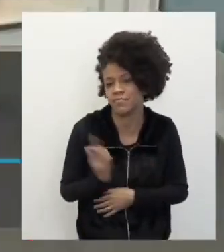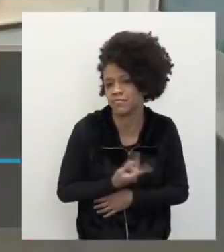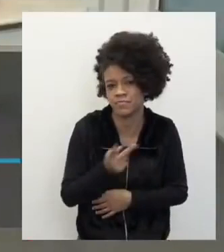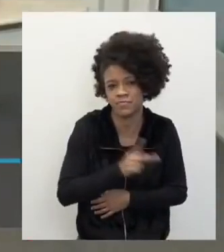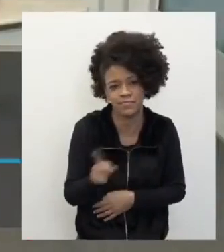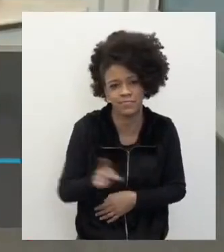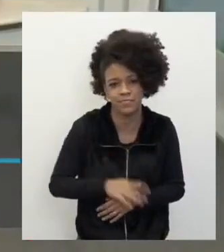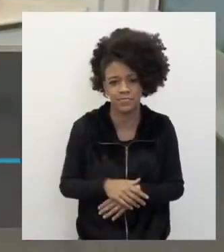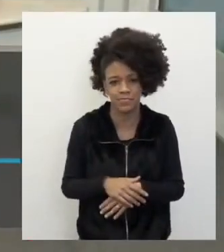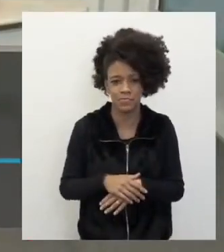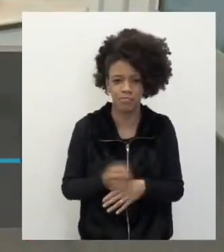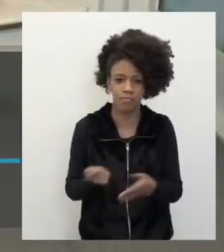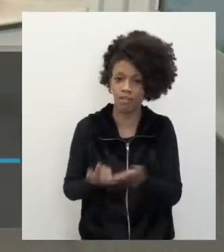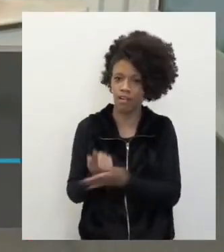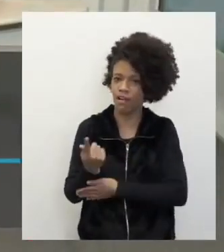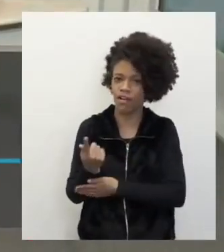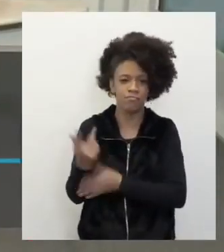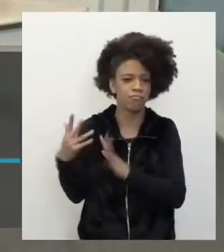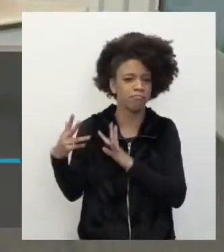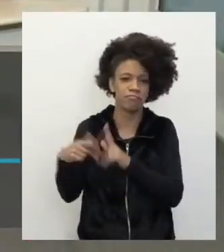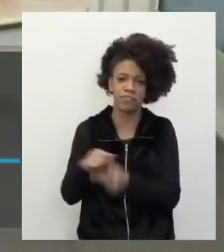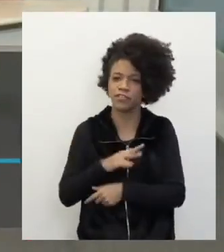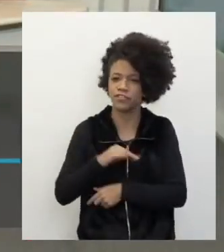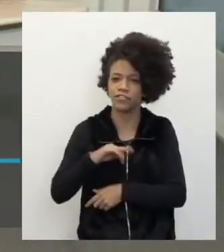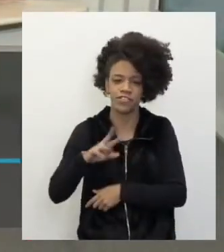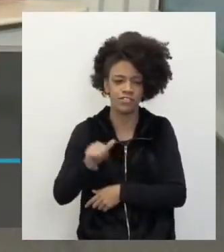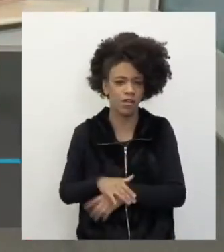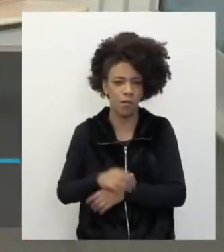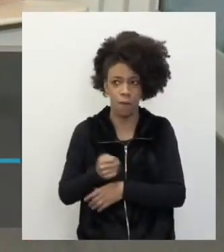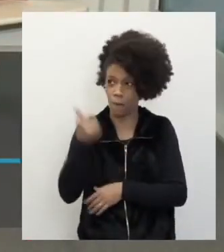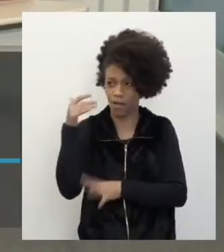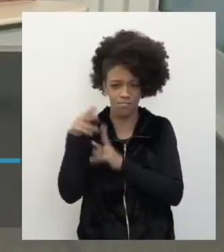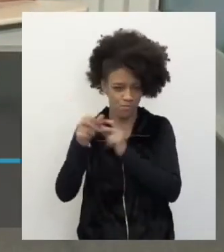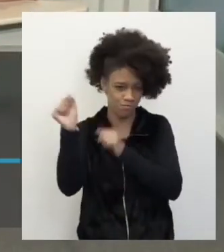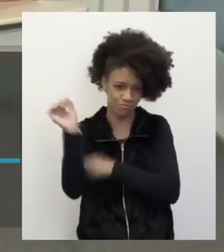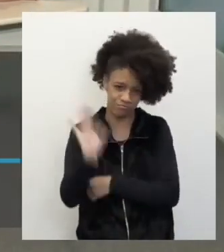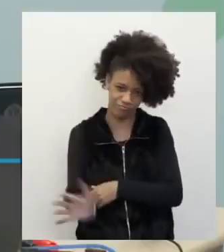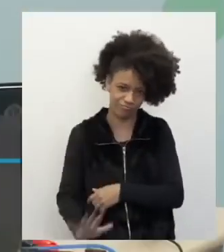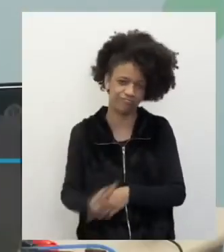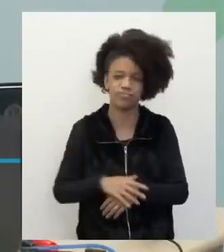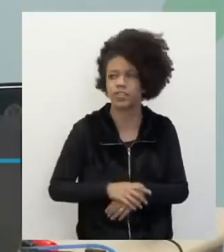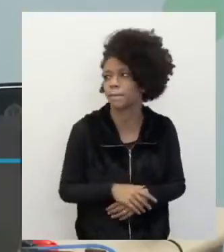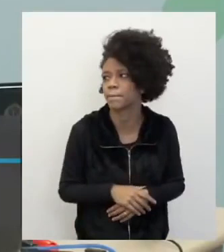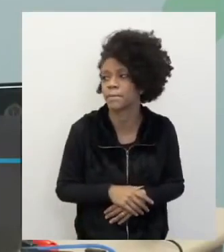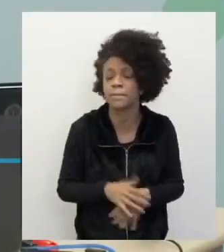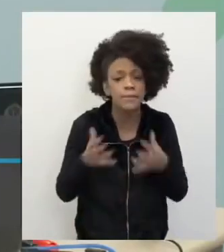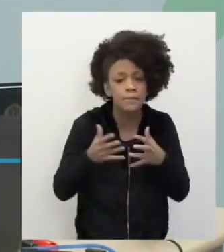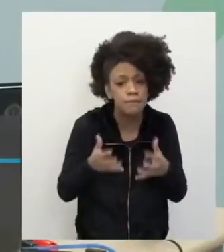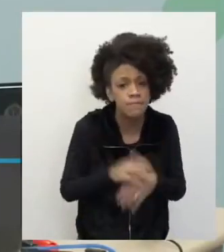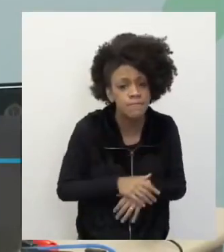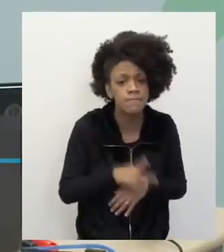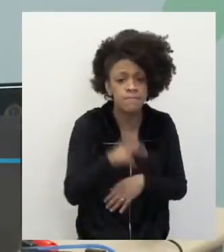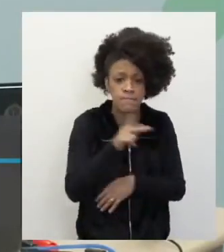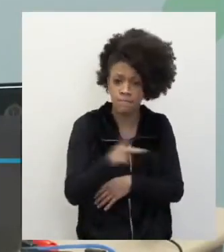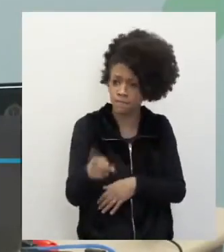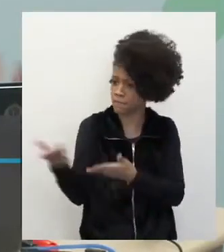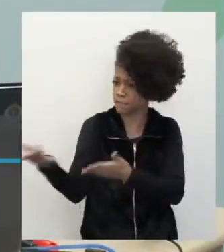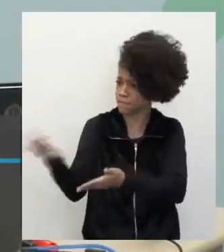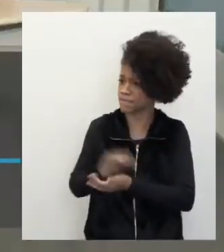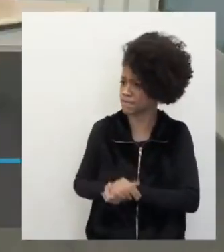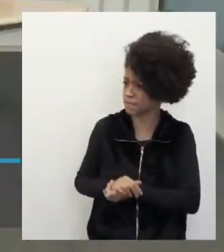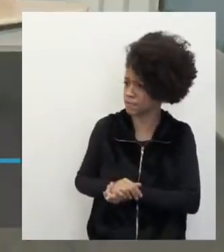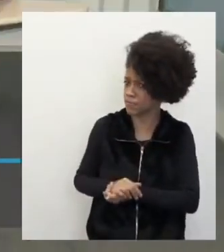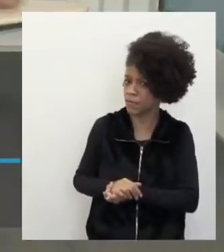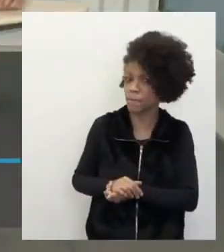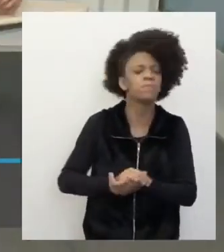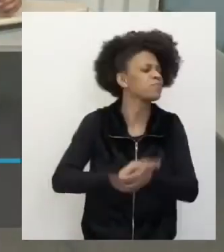opinião, aquilo que eu não compro à vista é caro. Então, quase tudo. Então, verdade, vamos lá. Verdade. Vamos lá, Meu então. Deus, a gente quer que eles sejam professores, Mauro. Não,